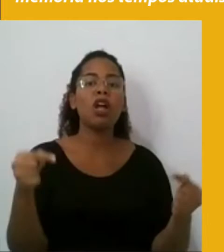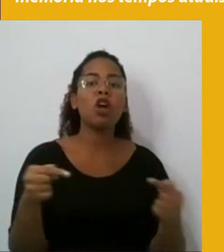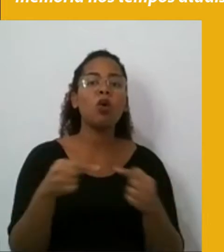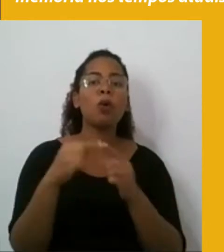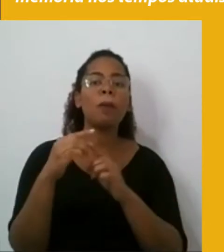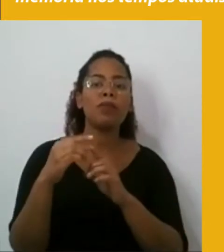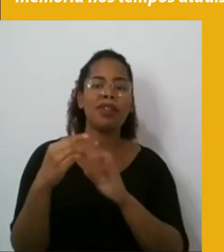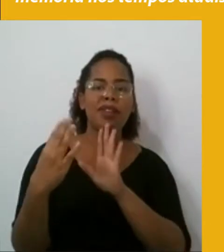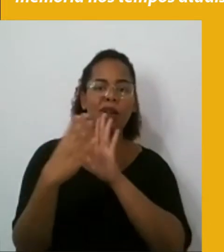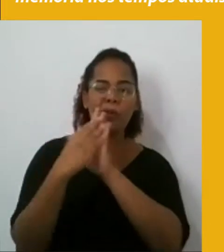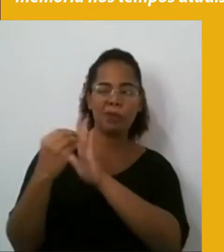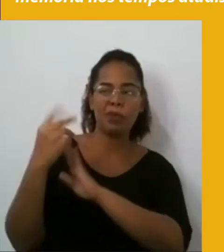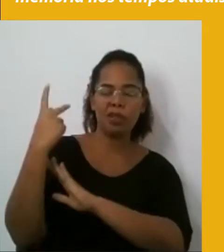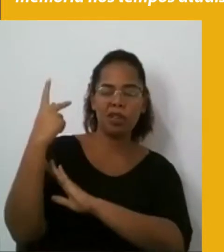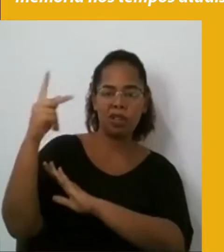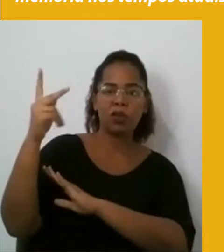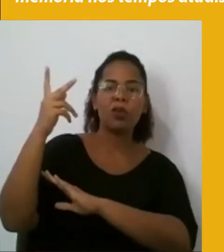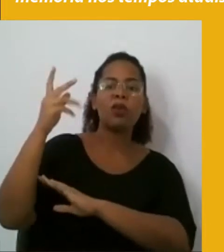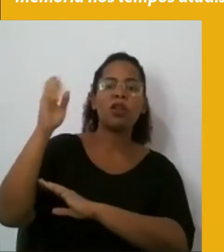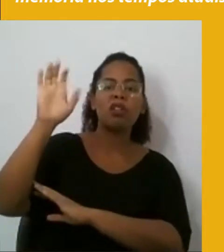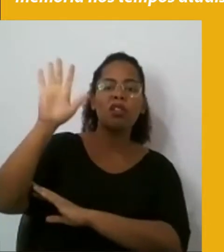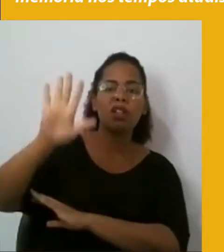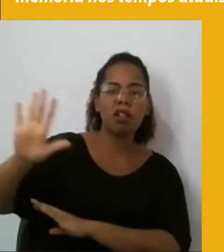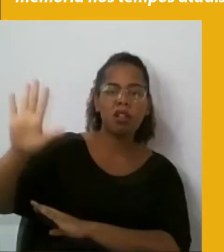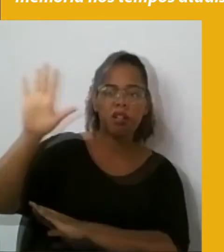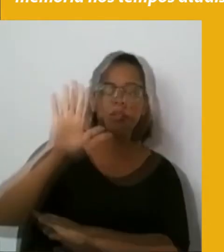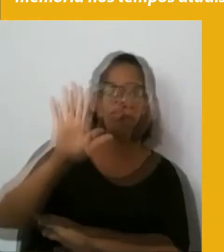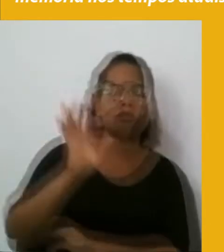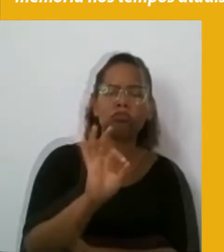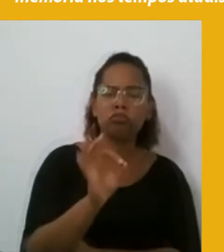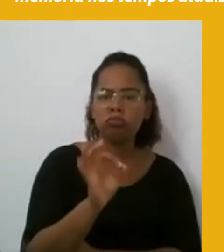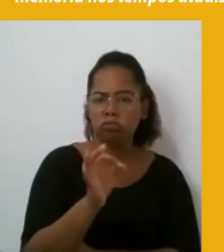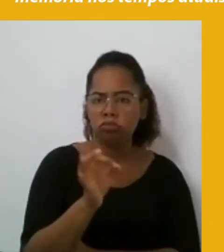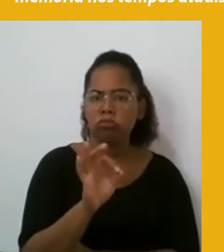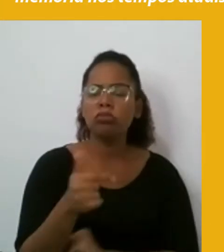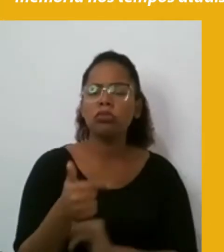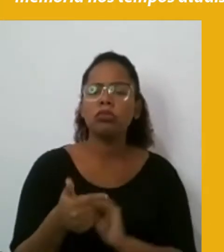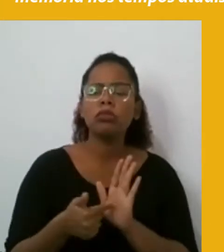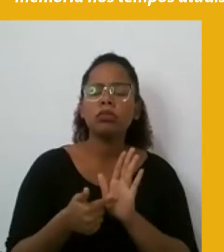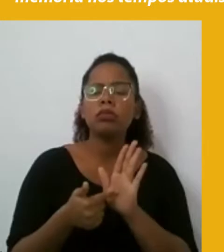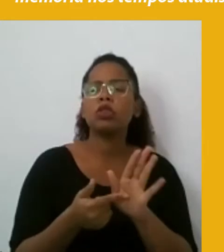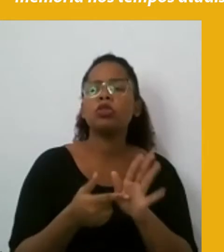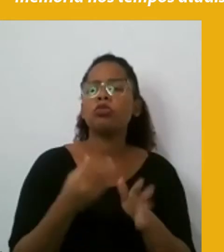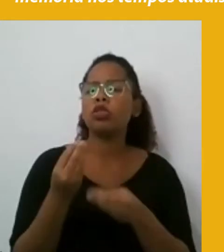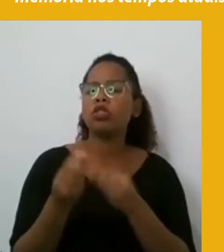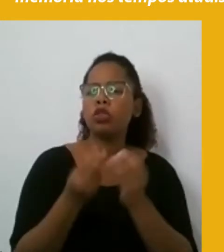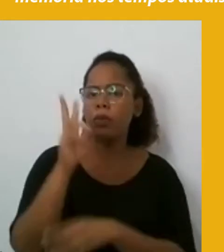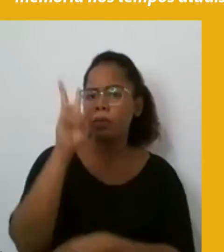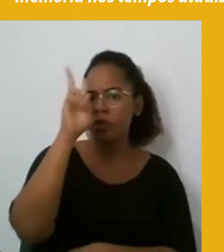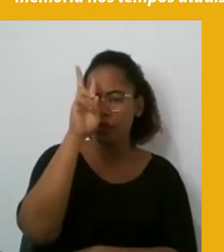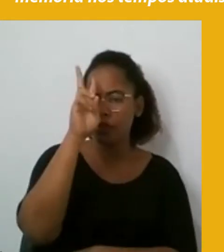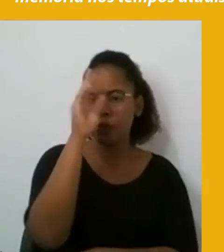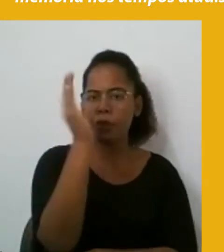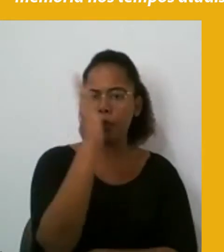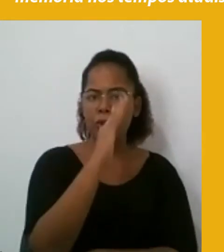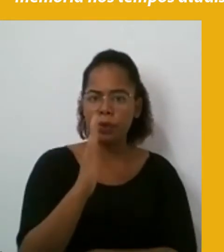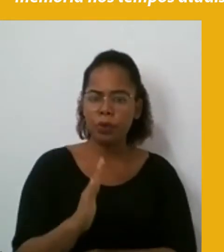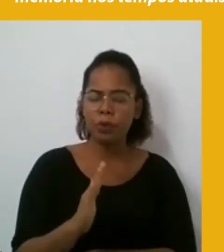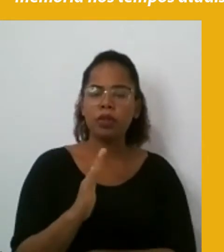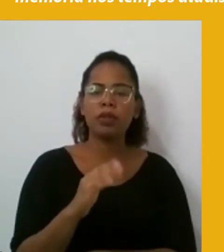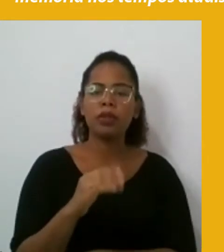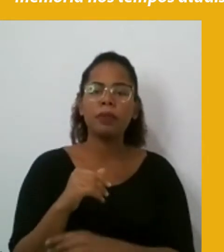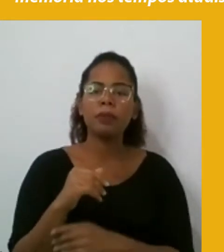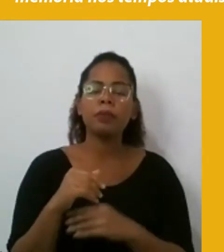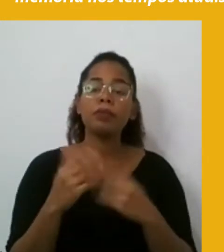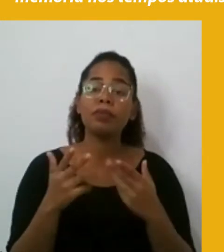não é um problema, mas ele é um fenômeno da etapa histórica colonialista. Tanto que a maior discussão hoje dos museus chama-se